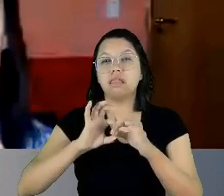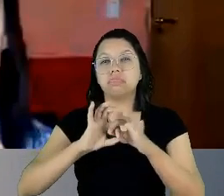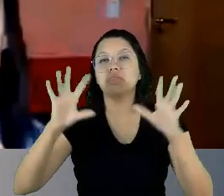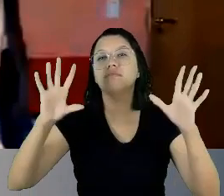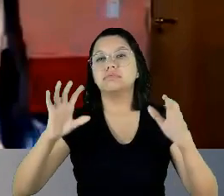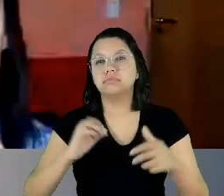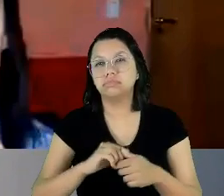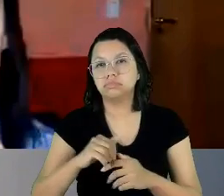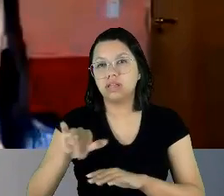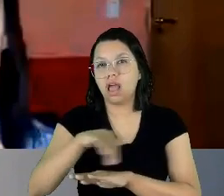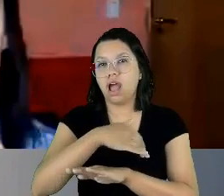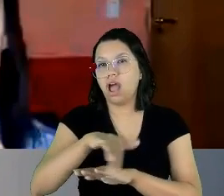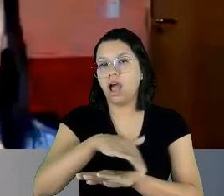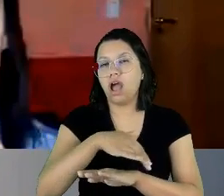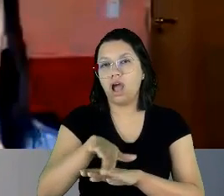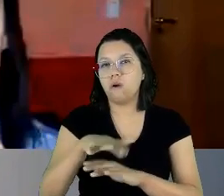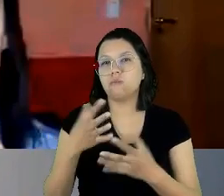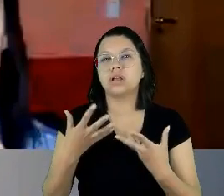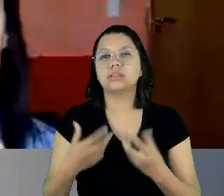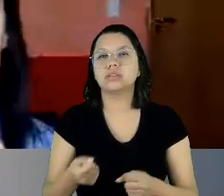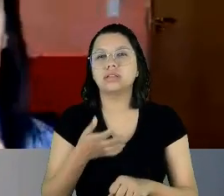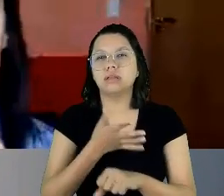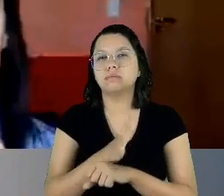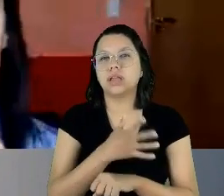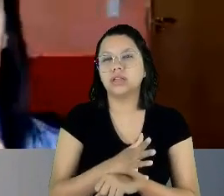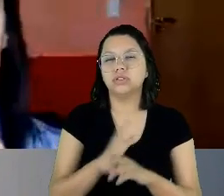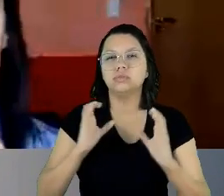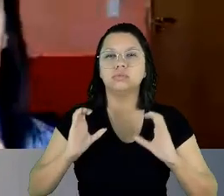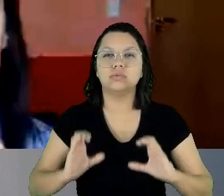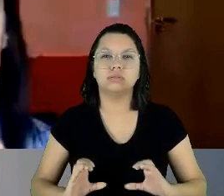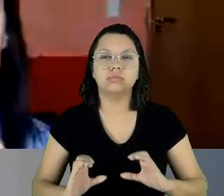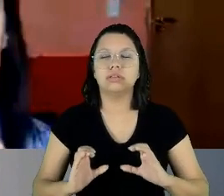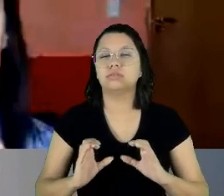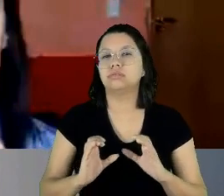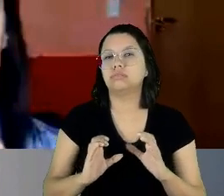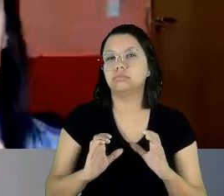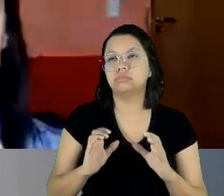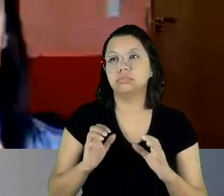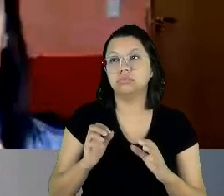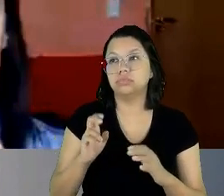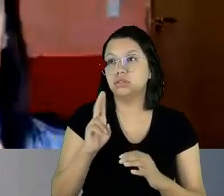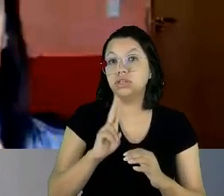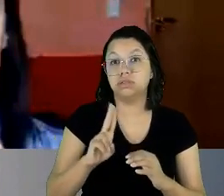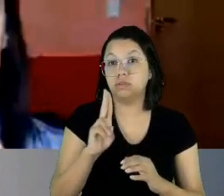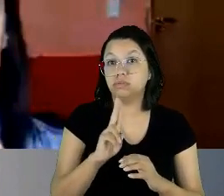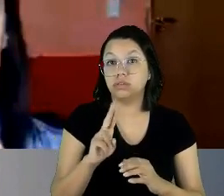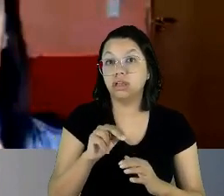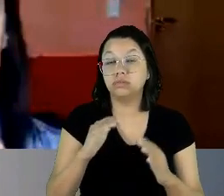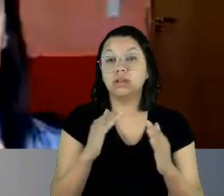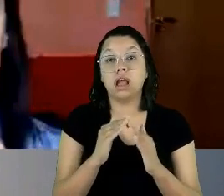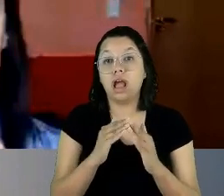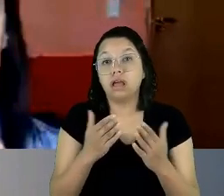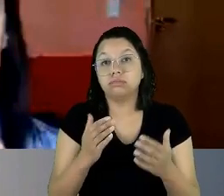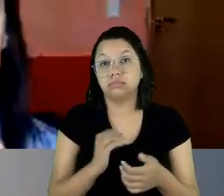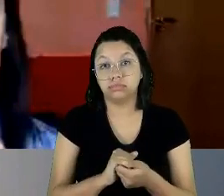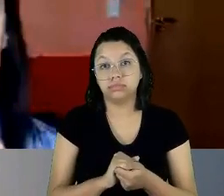como se a rua autorizasse prática de atitudes, comportamentos, às vezes sequer utilizados no espaço